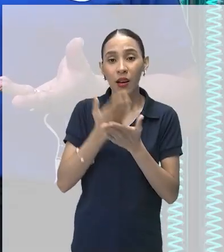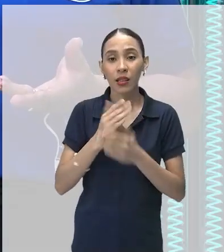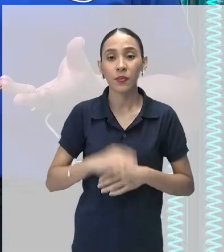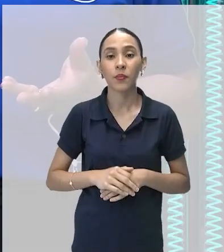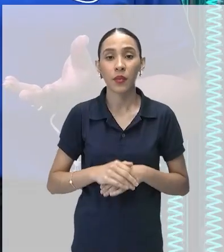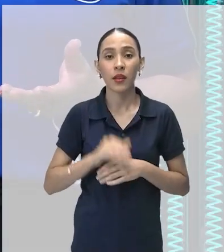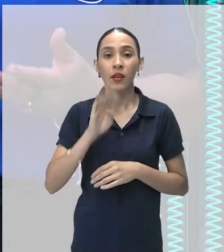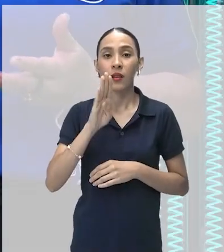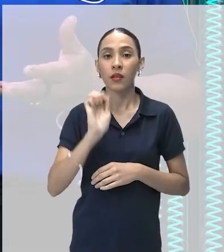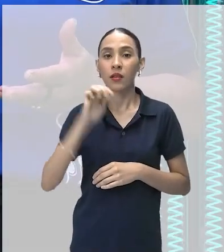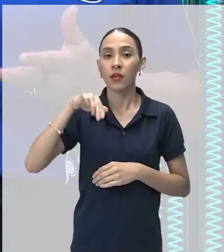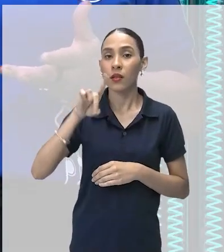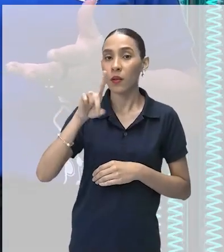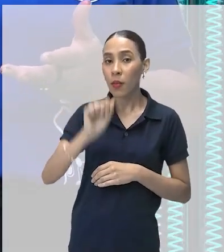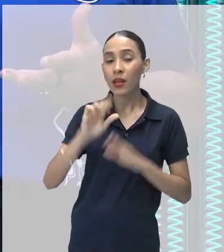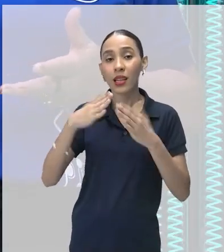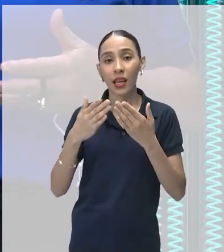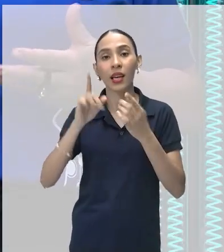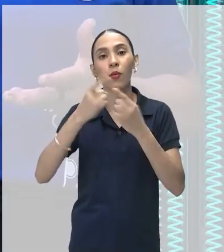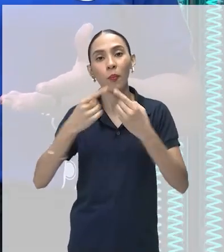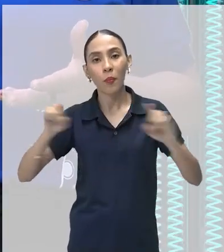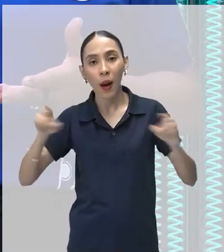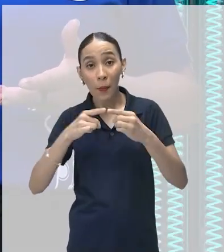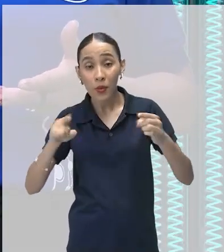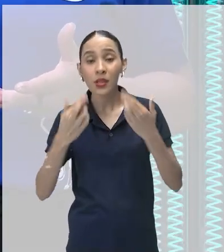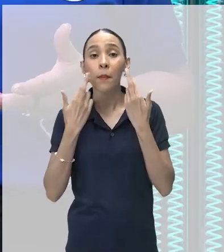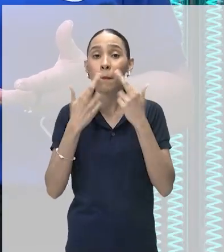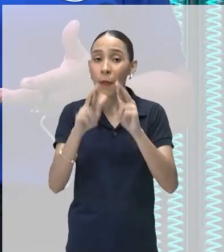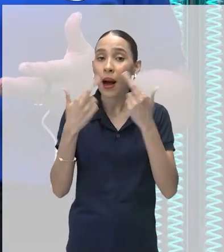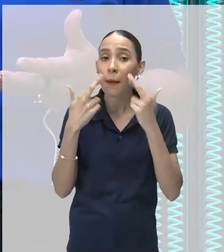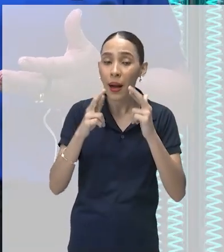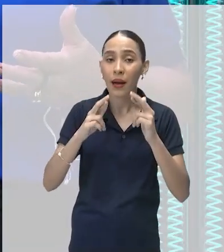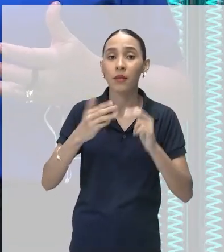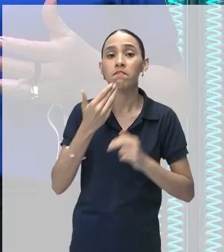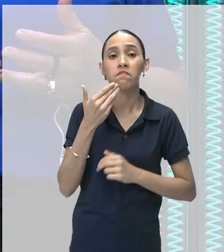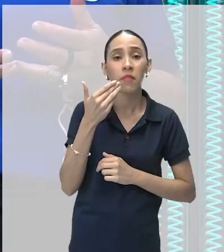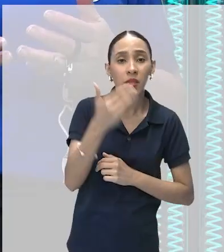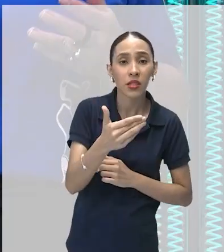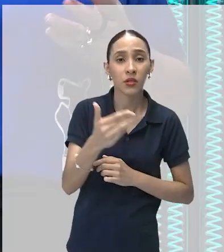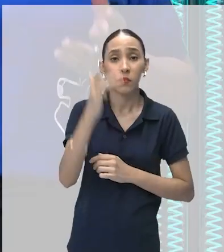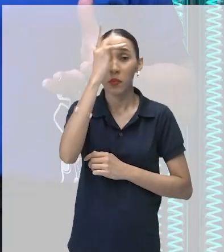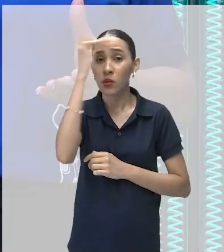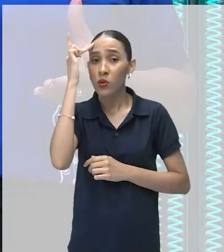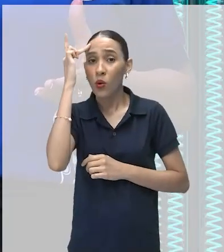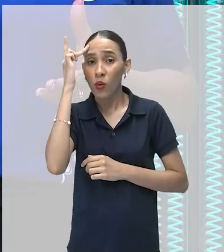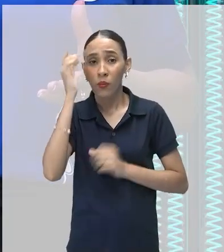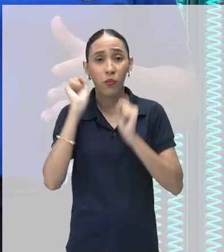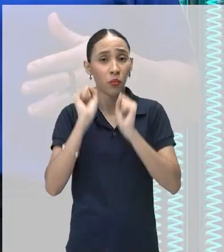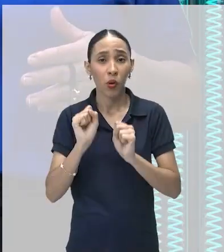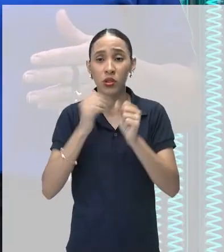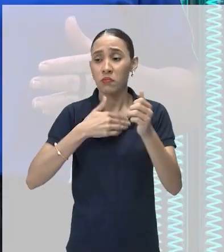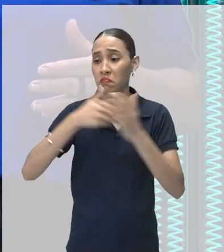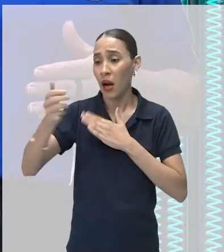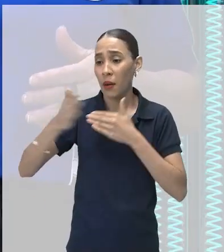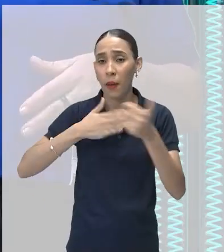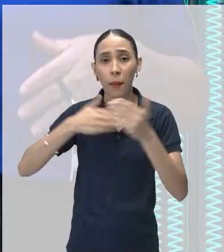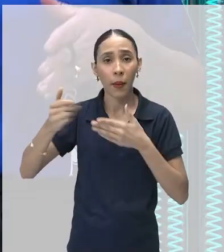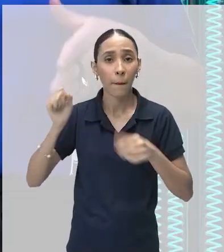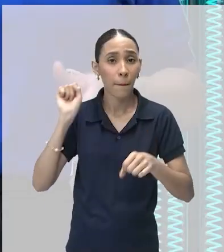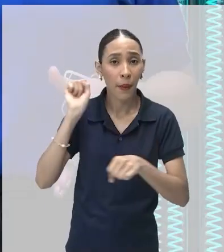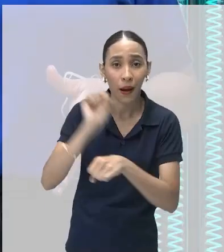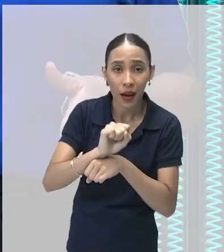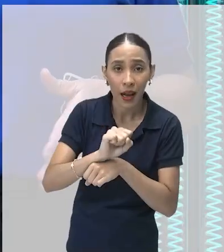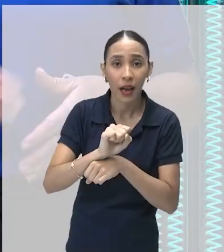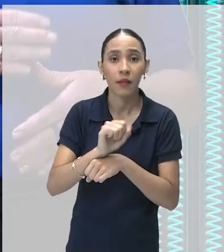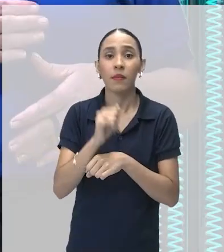a banda, né? Então, a banda é uma música de protesto, onde as pessoas poderiam estar fazendo o que estivesse fazendo. Tinham que parar,